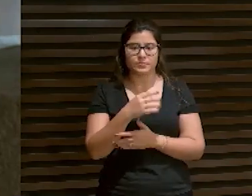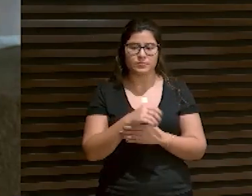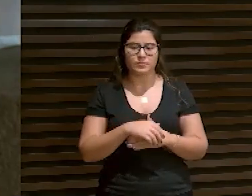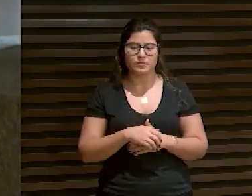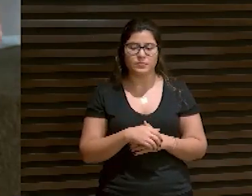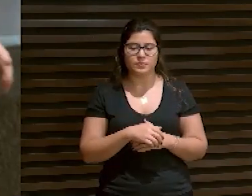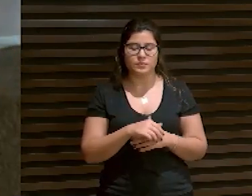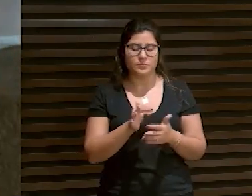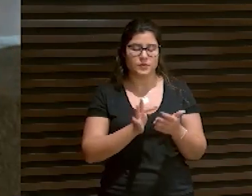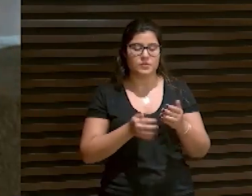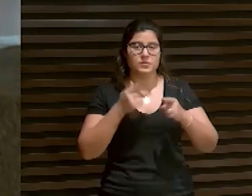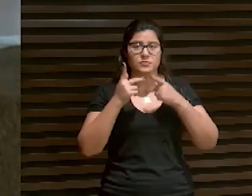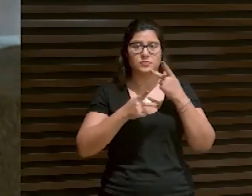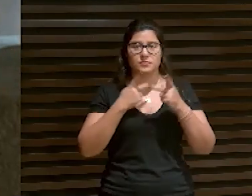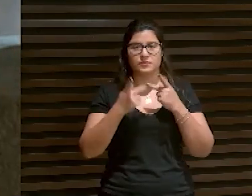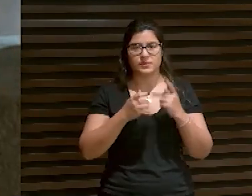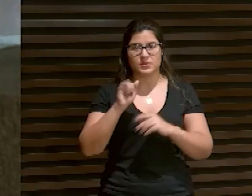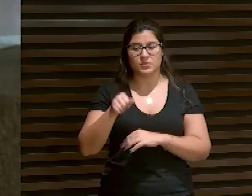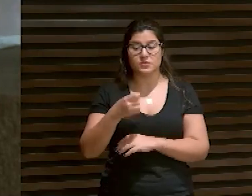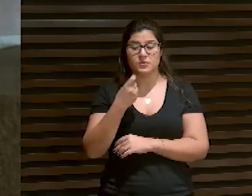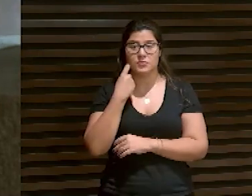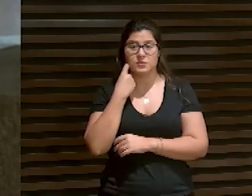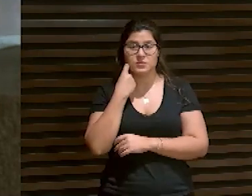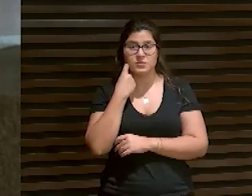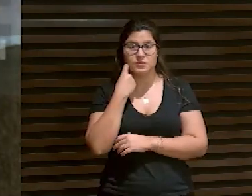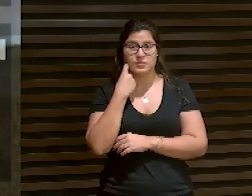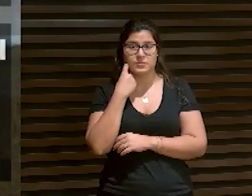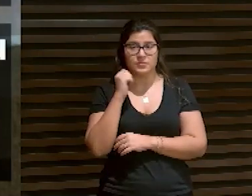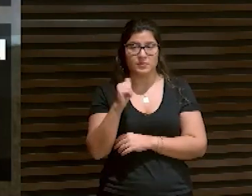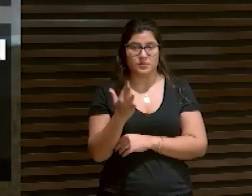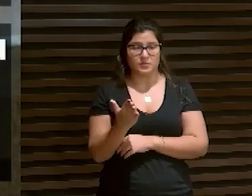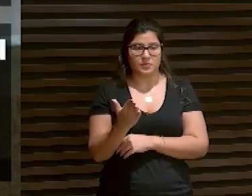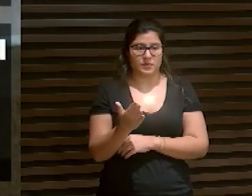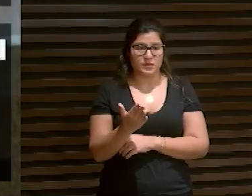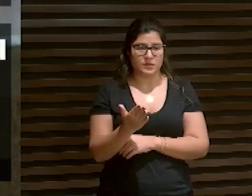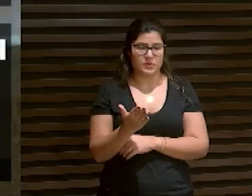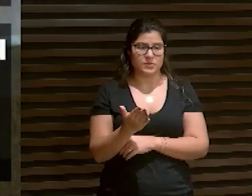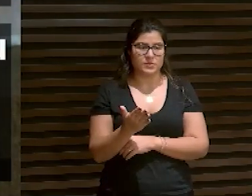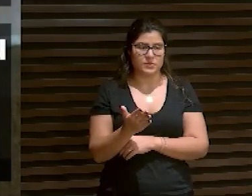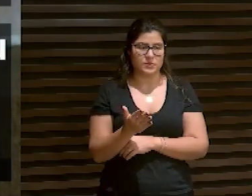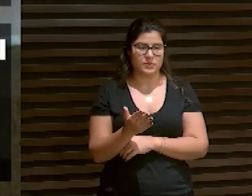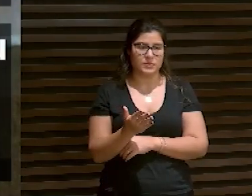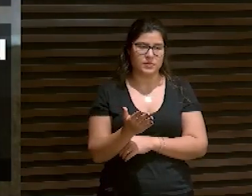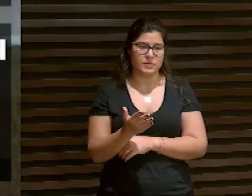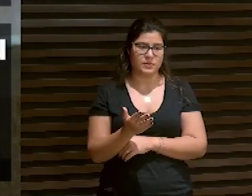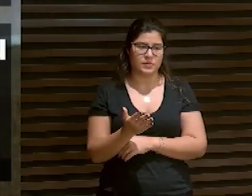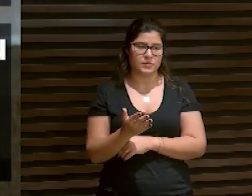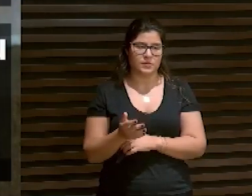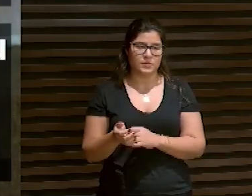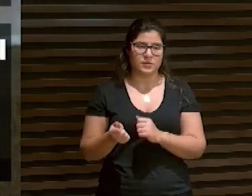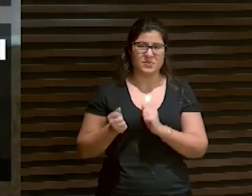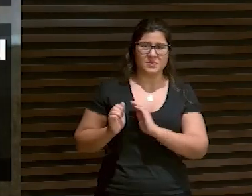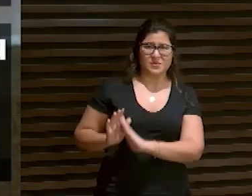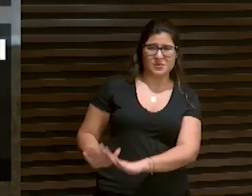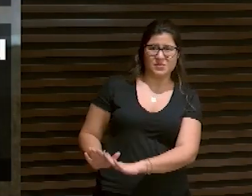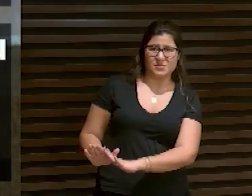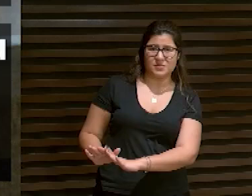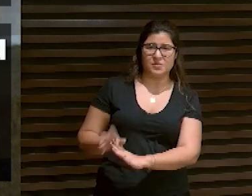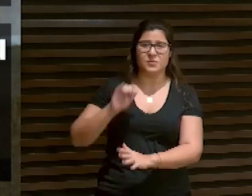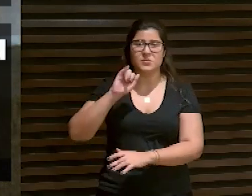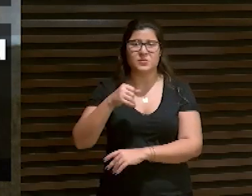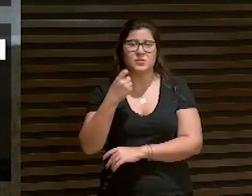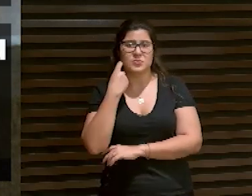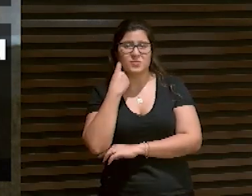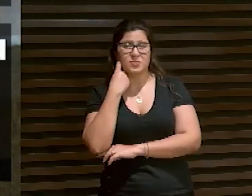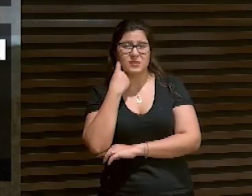texto, Jonas falando, com isso desgostou-se Jonas extremamente e ficou irado.